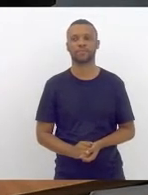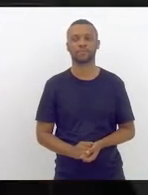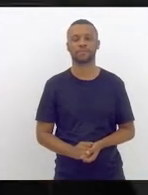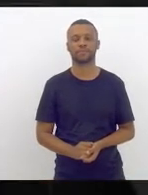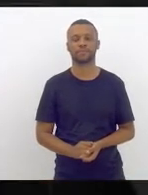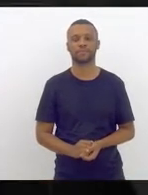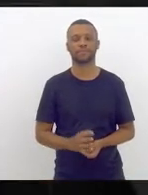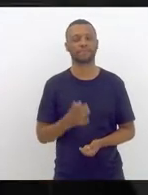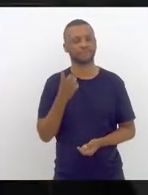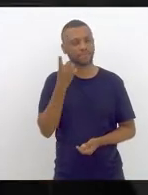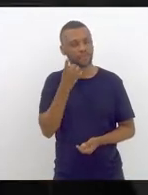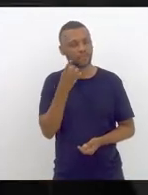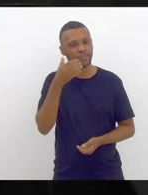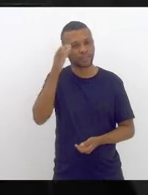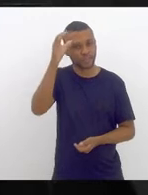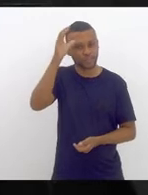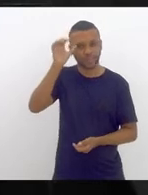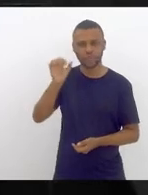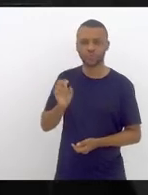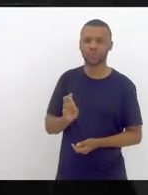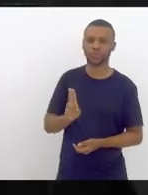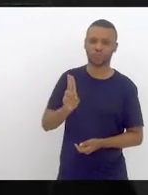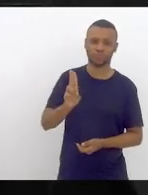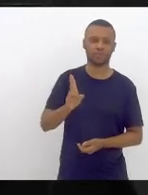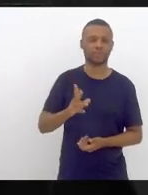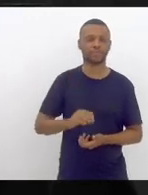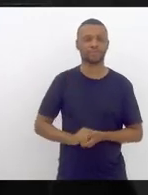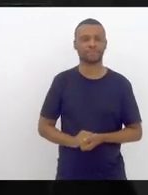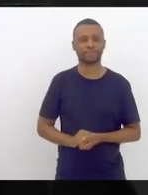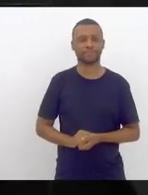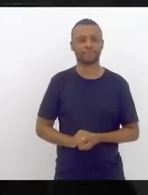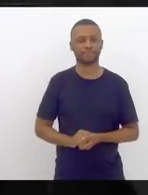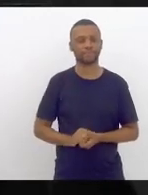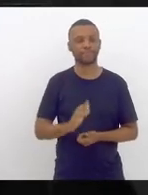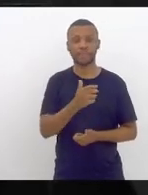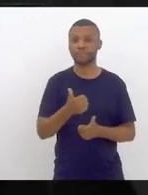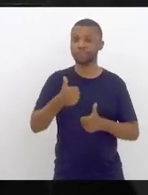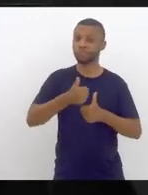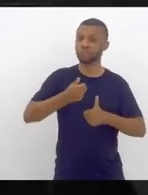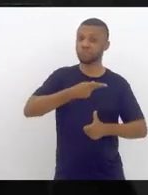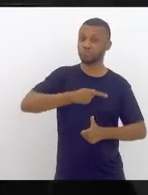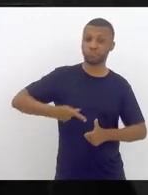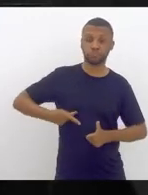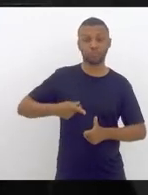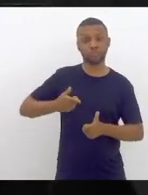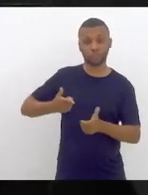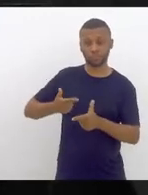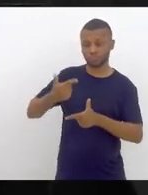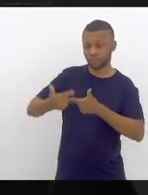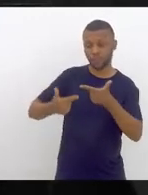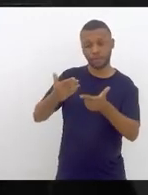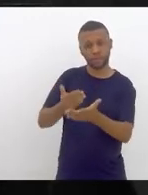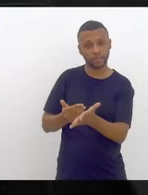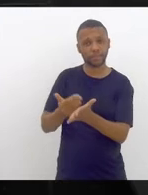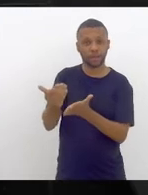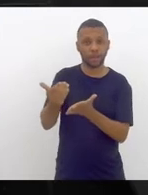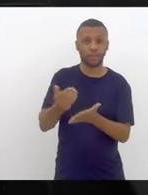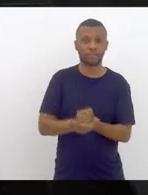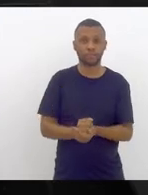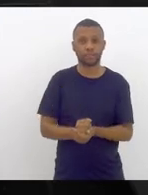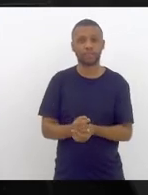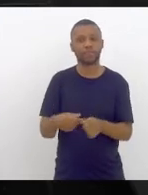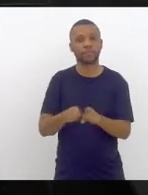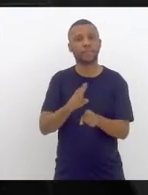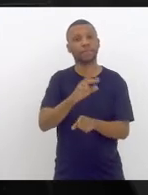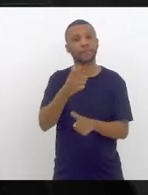deputada tia Ju presidindo o nosso expediente Inicial acho que vai ser substituída